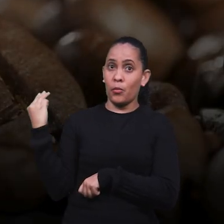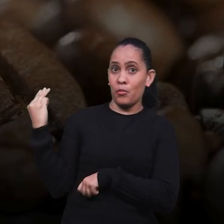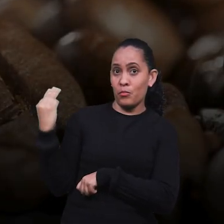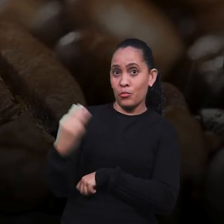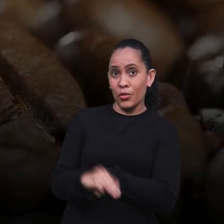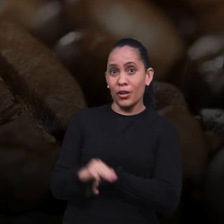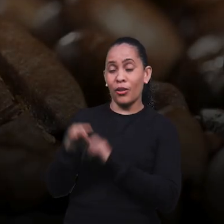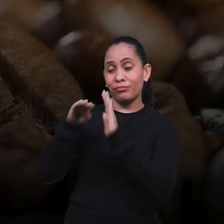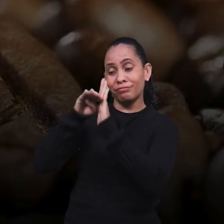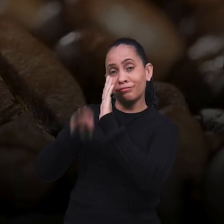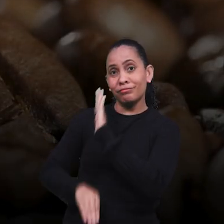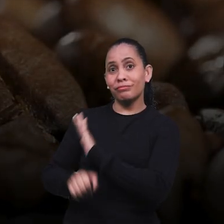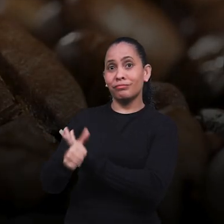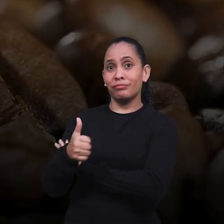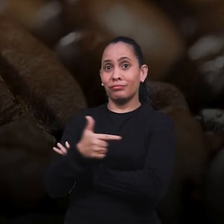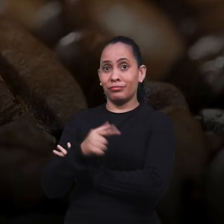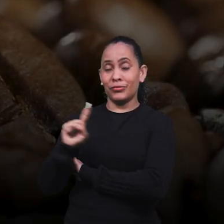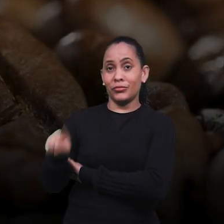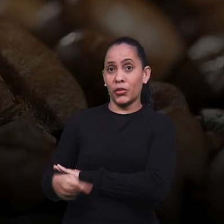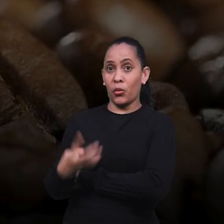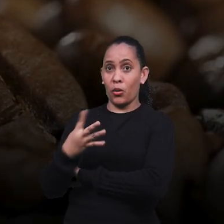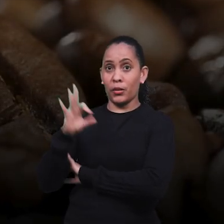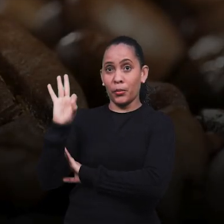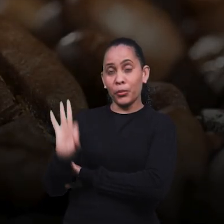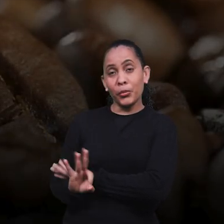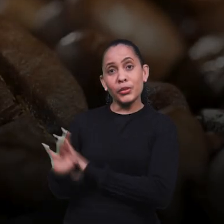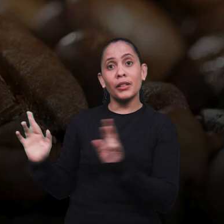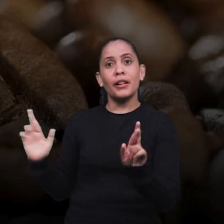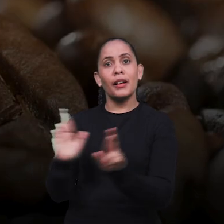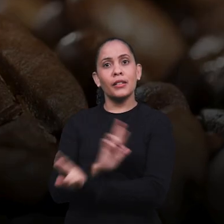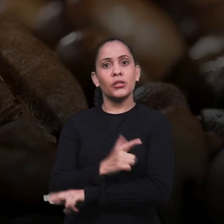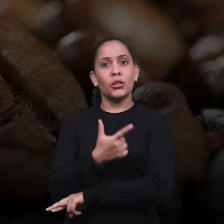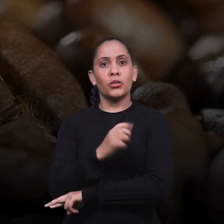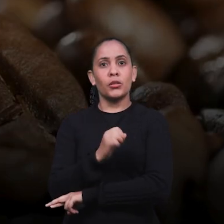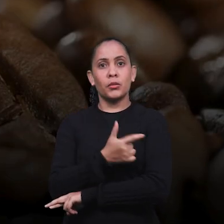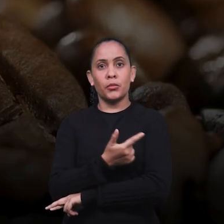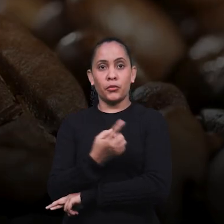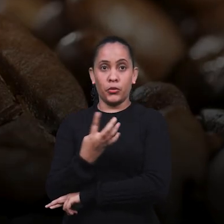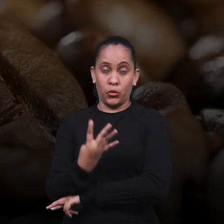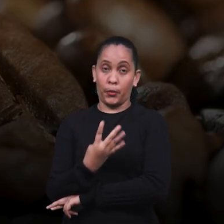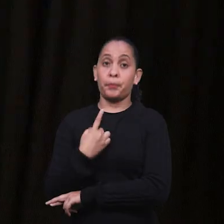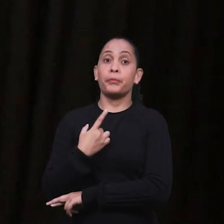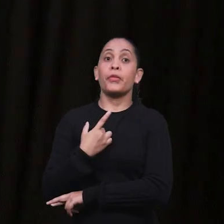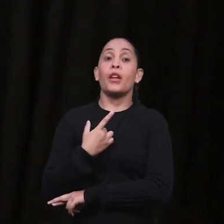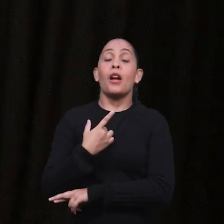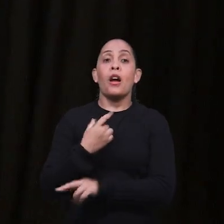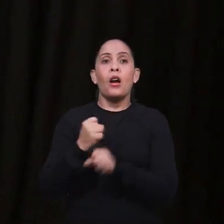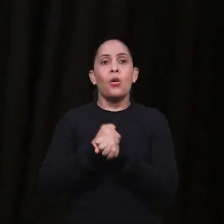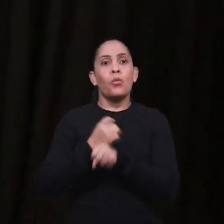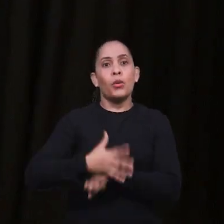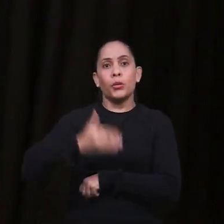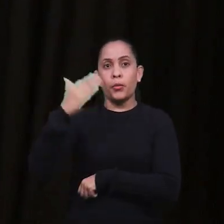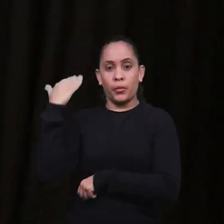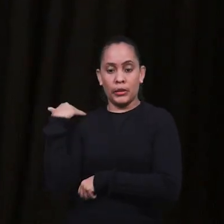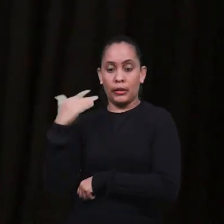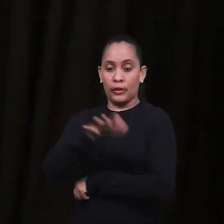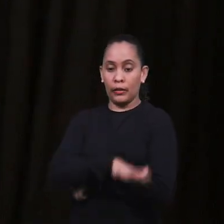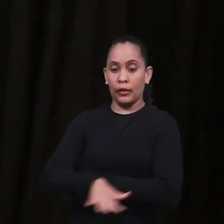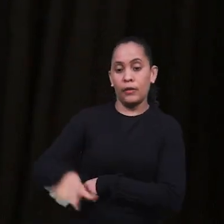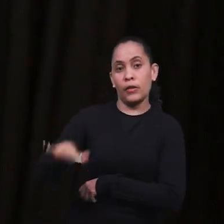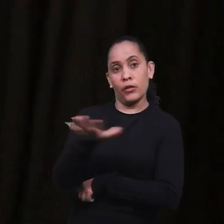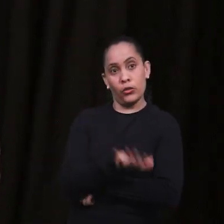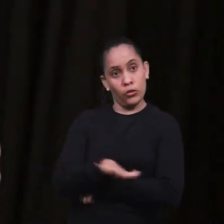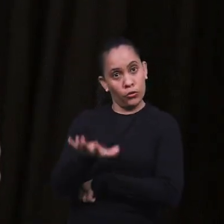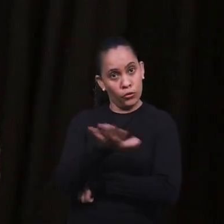de sacas, uma queda de 12,4% em relação a 2024. Porque ano passado a gente teve em